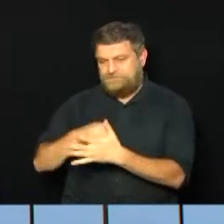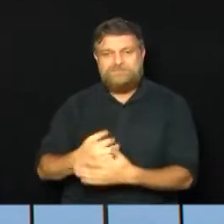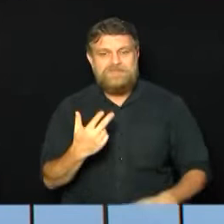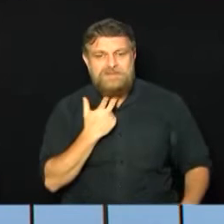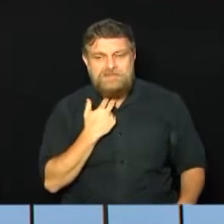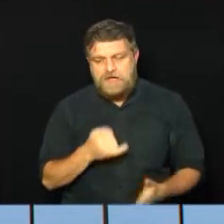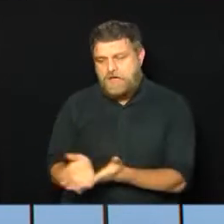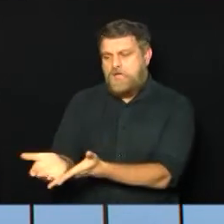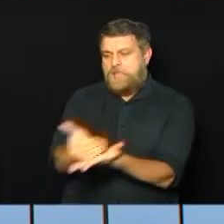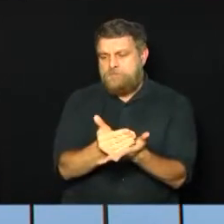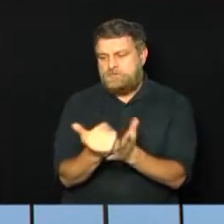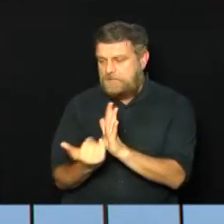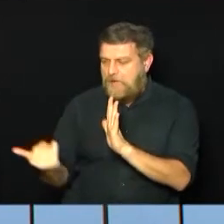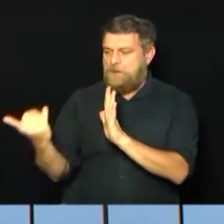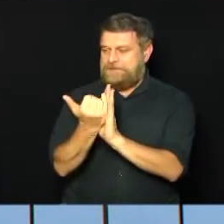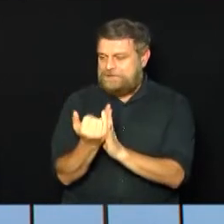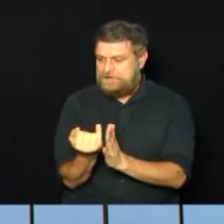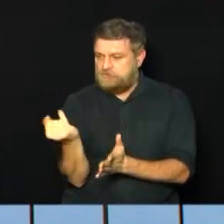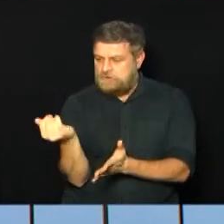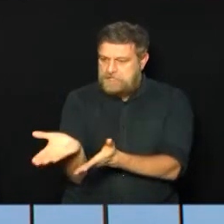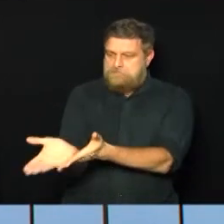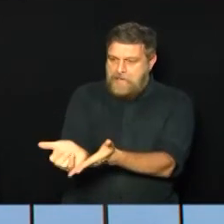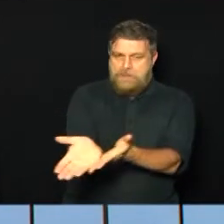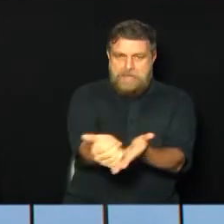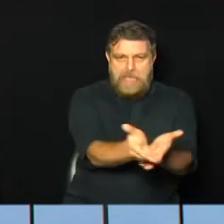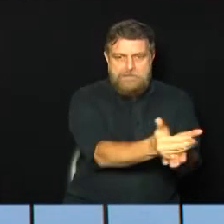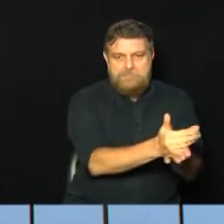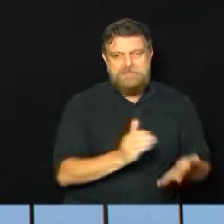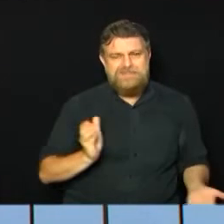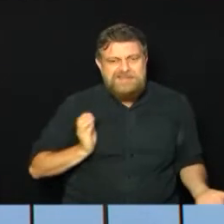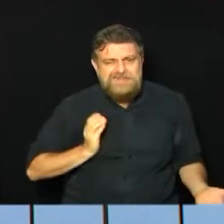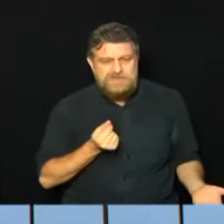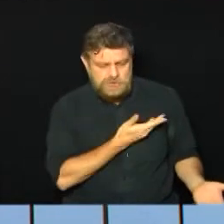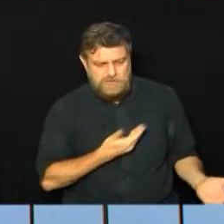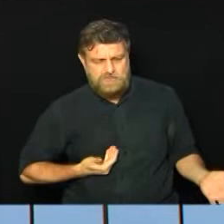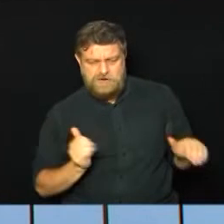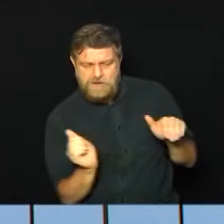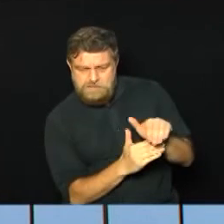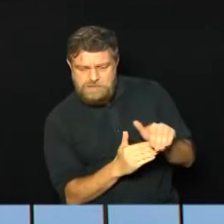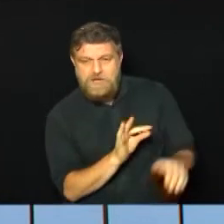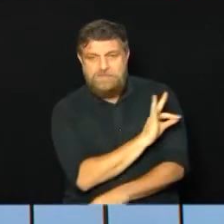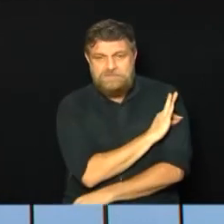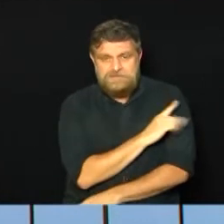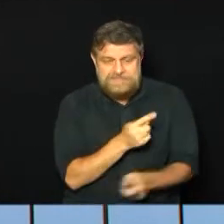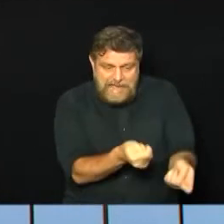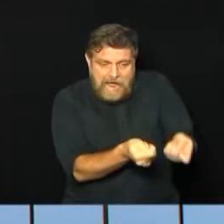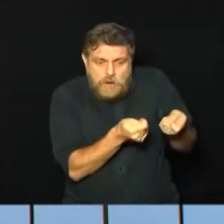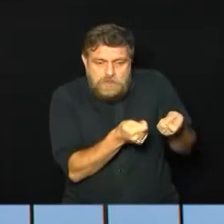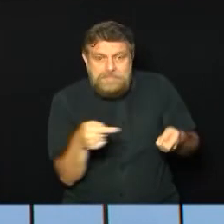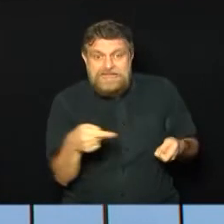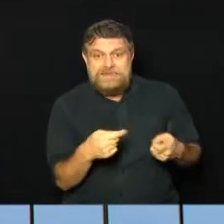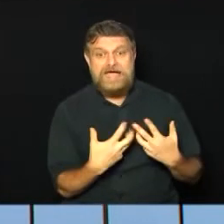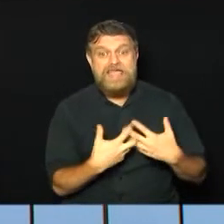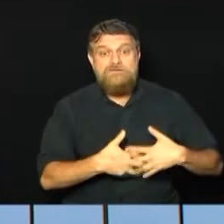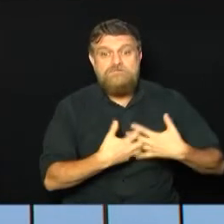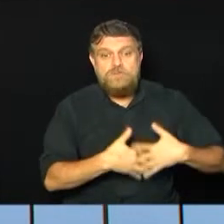aumentar imposto, porque precisa arrecadar mais, porque precisa cobrir despesas. A gente precisa cortar a despesa, enxugar a máquina, deixar ela mais eficiente, para